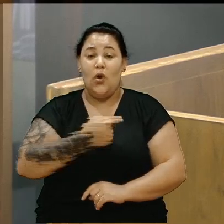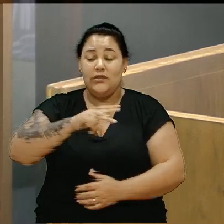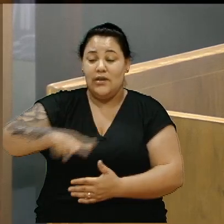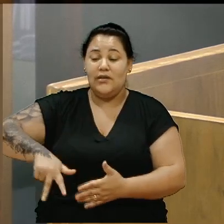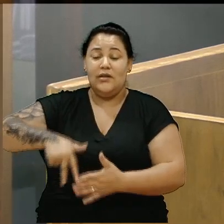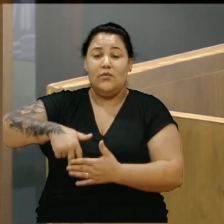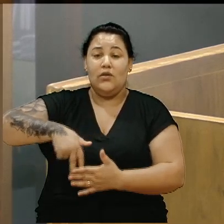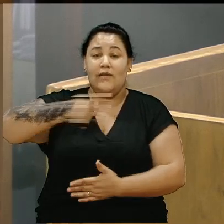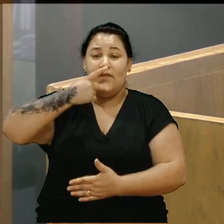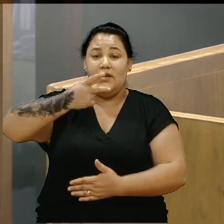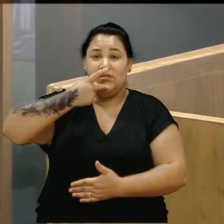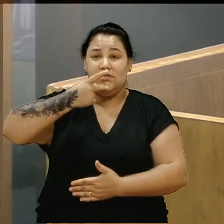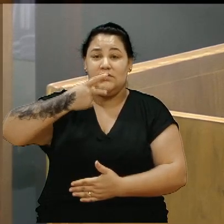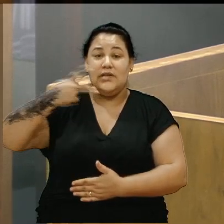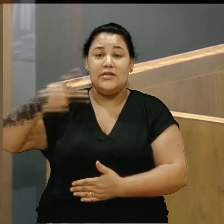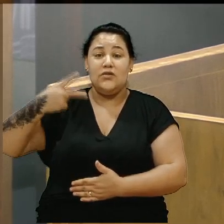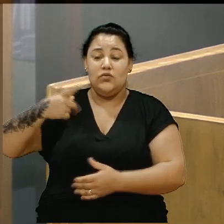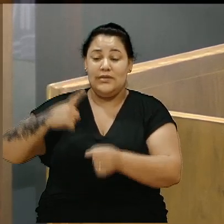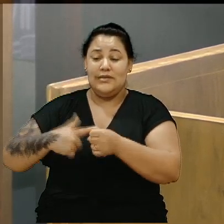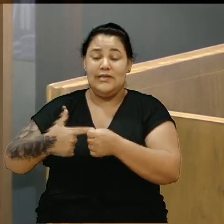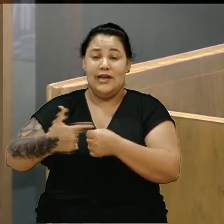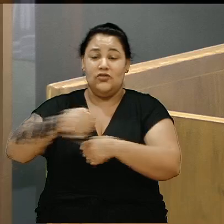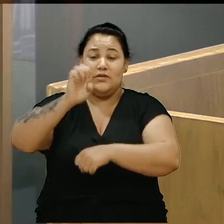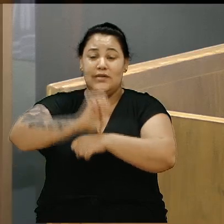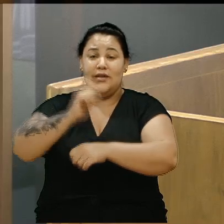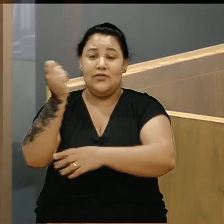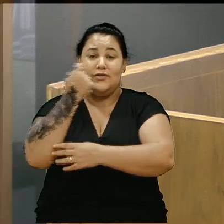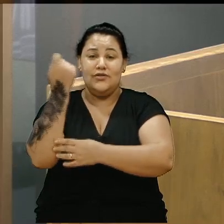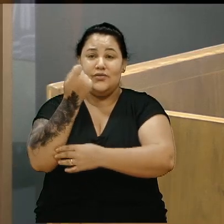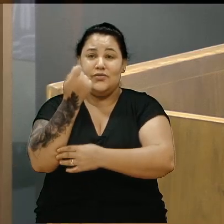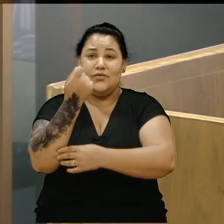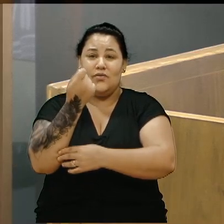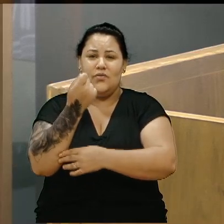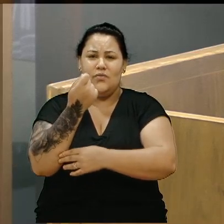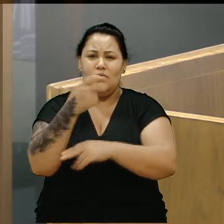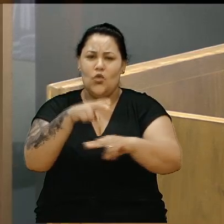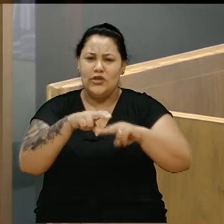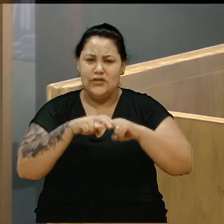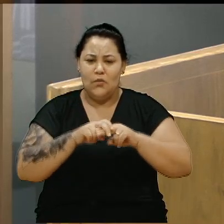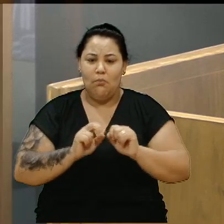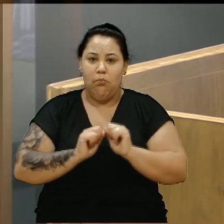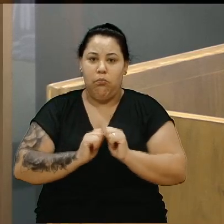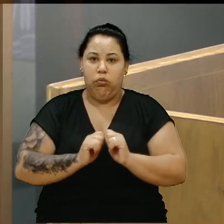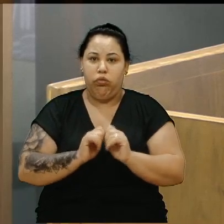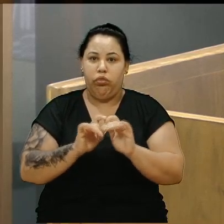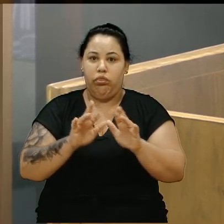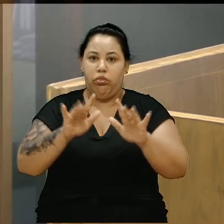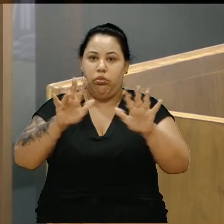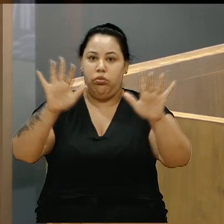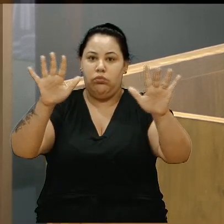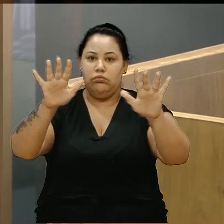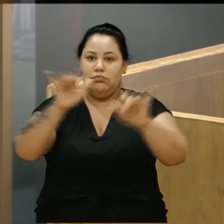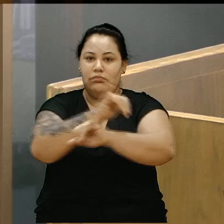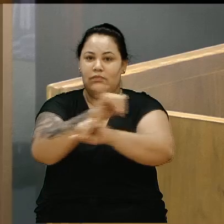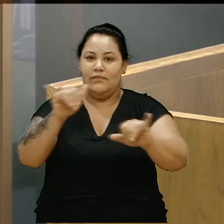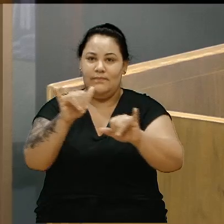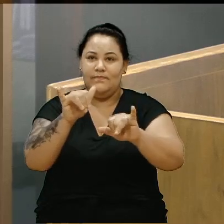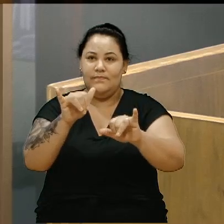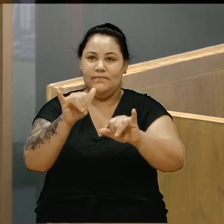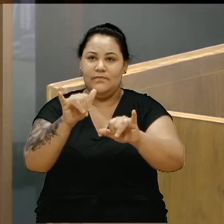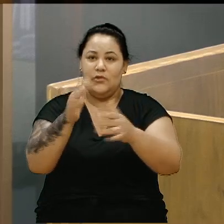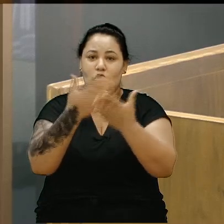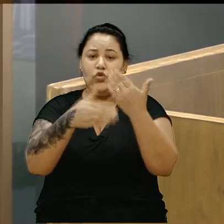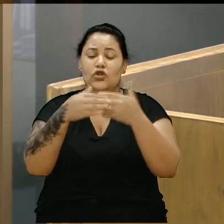tribuna da segunda cidade do estado do Rio Grande do Sul. Por isso que reverbera tanto as nossas falas aqui. Tudo